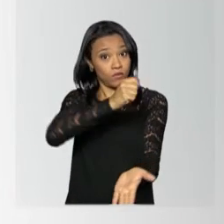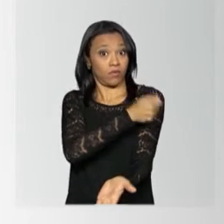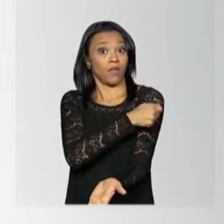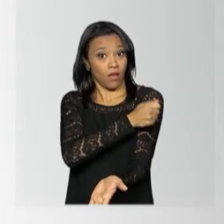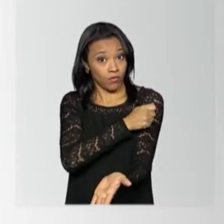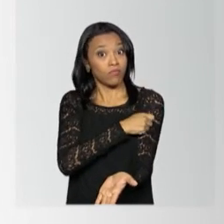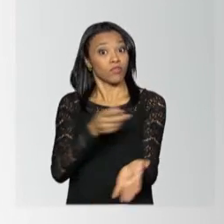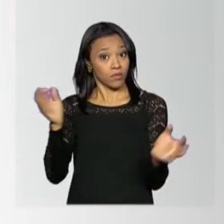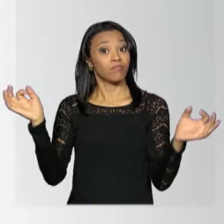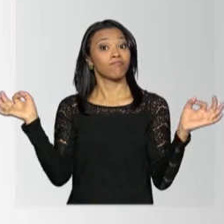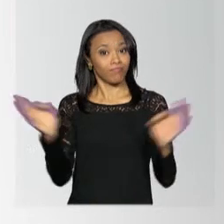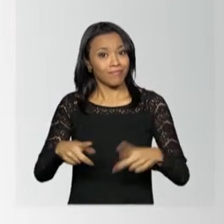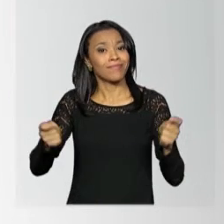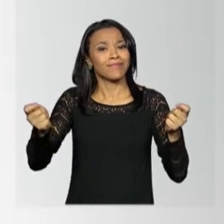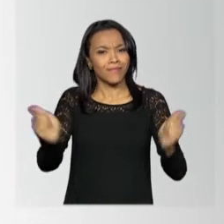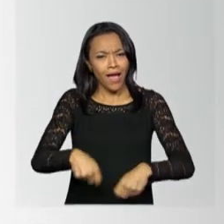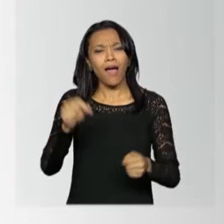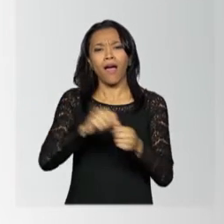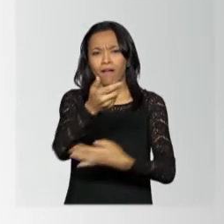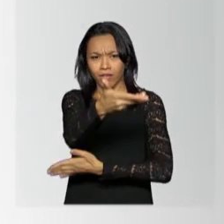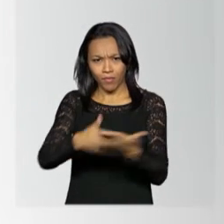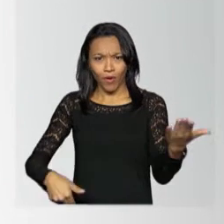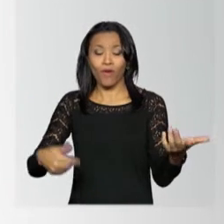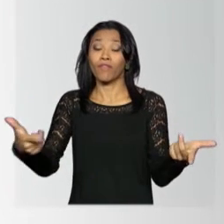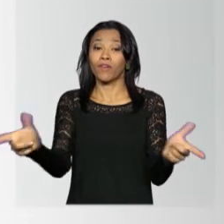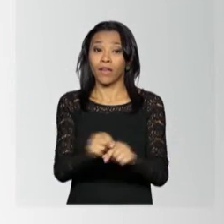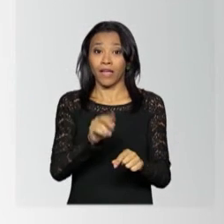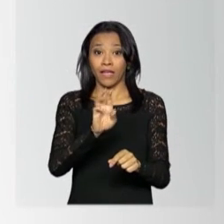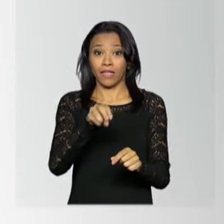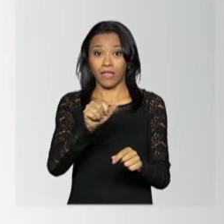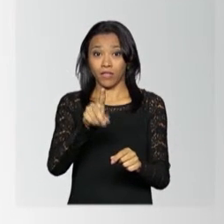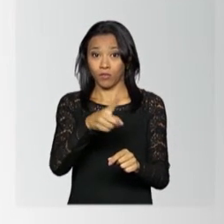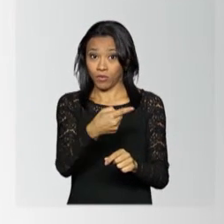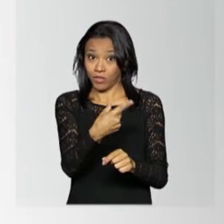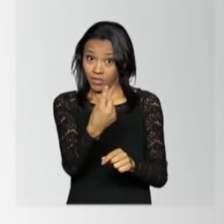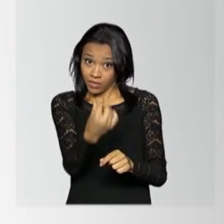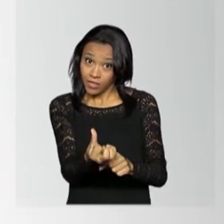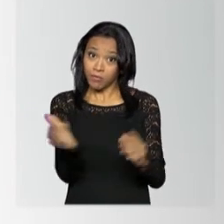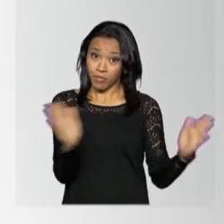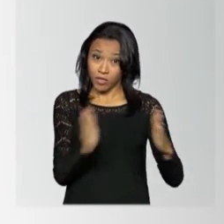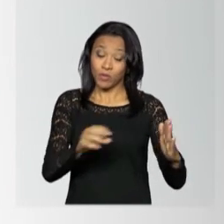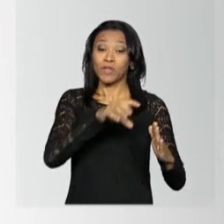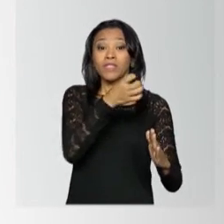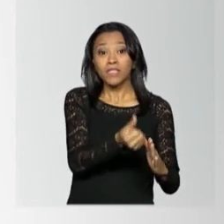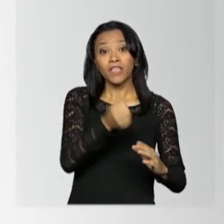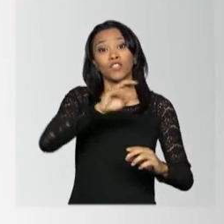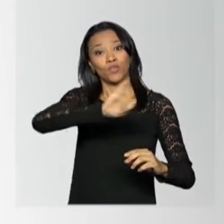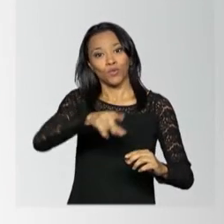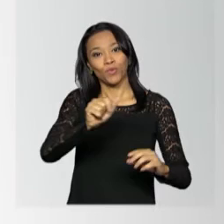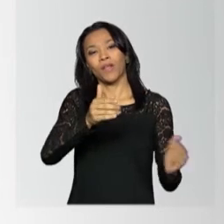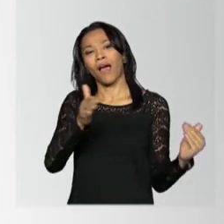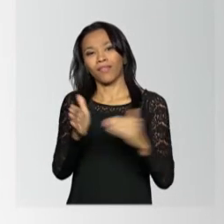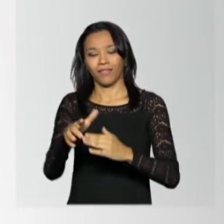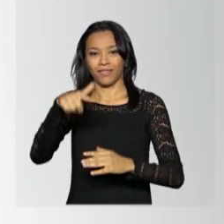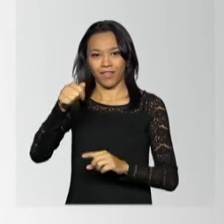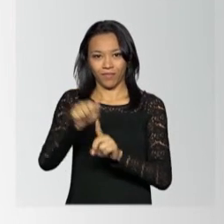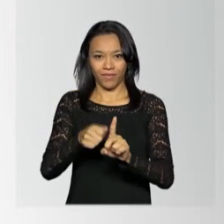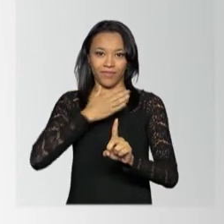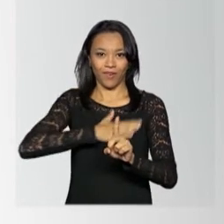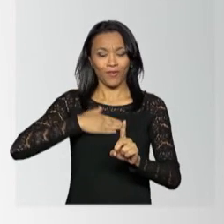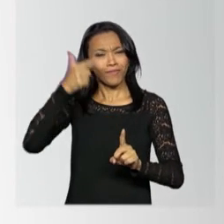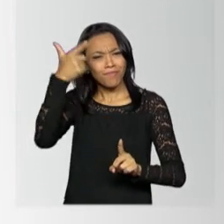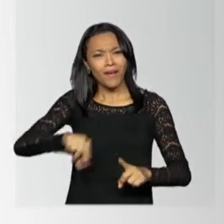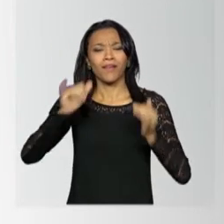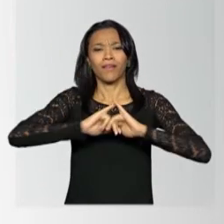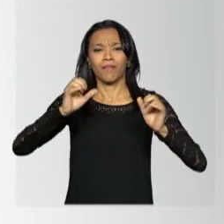estudantes habilitados para o ENAD 2016 no período de 6 de julho a 7 de agosto. Saiba mais